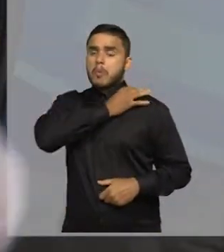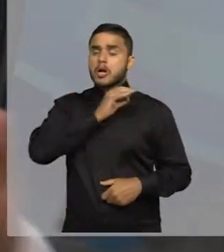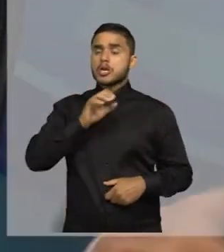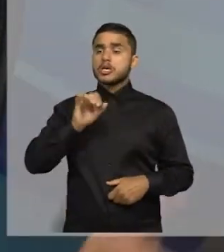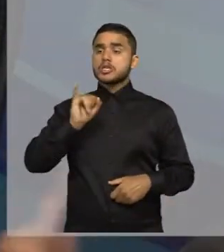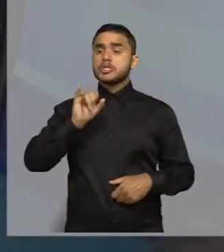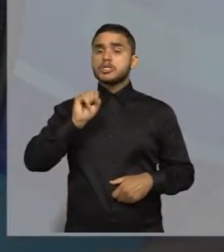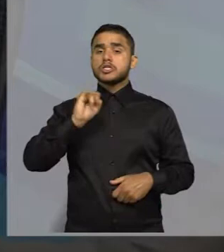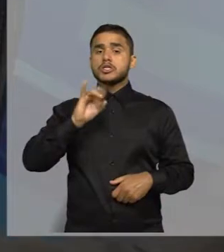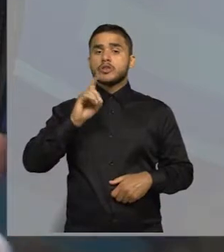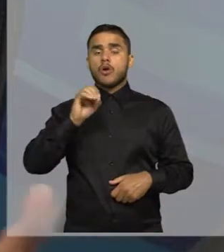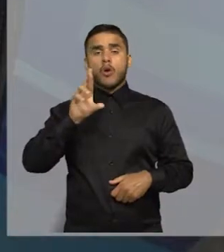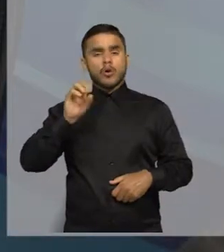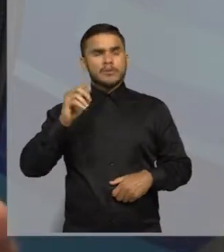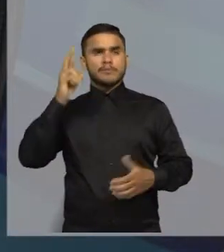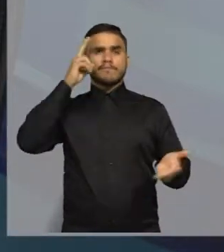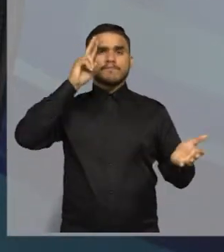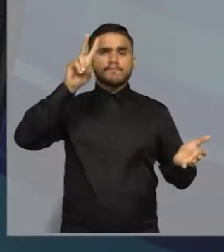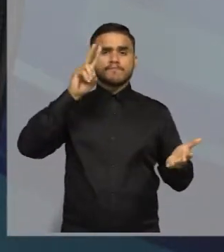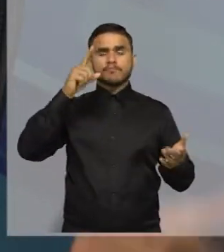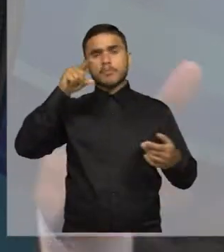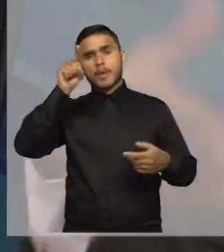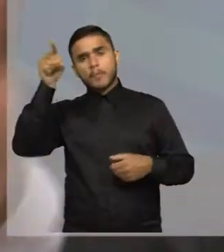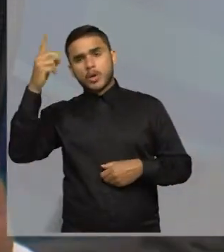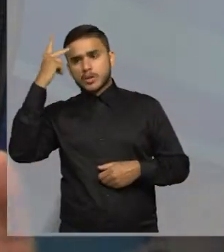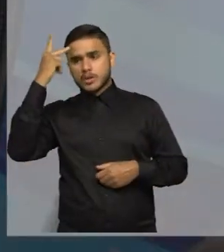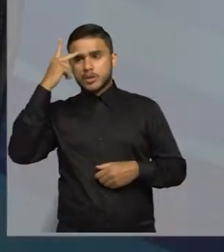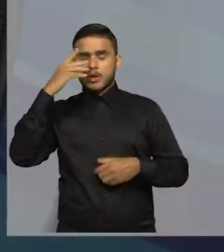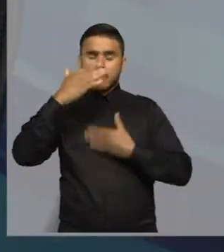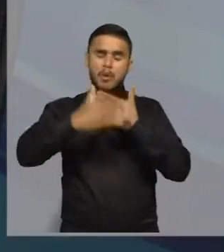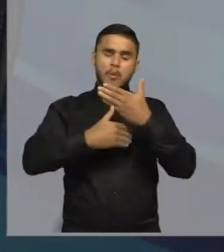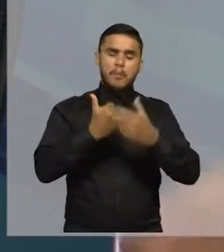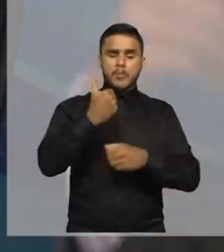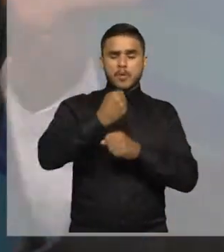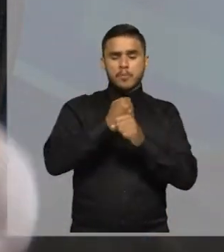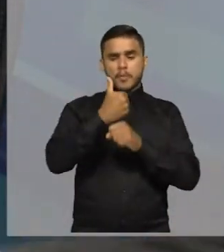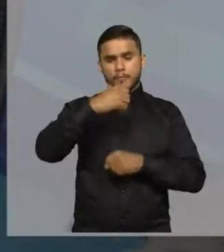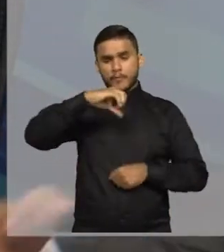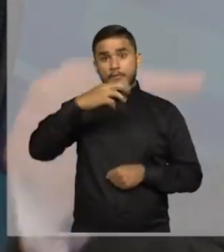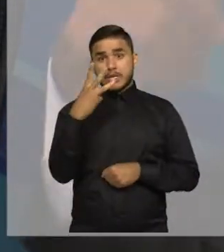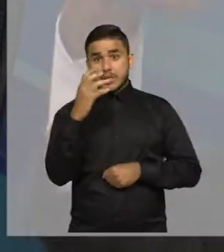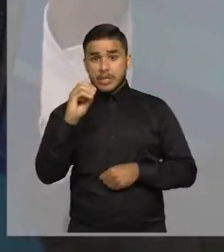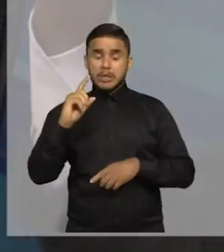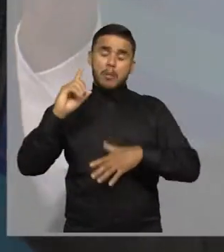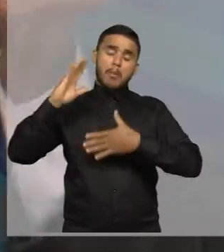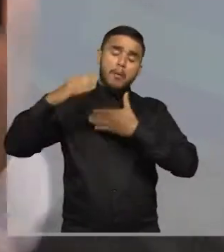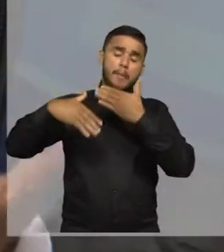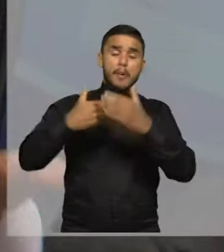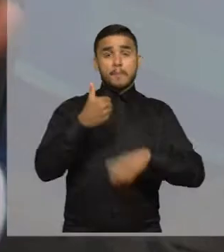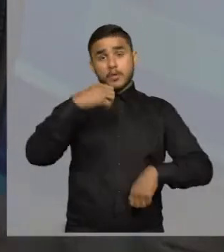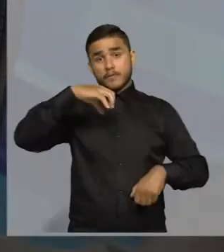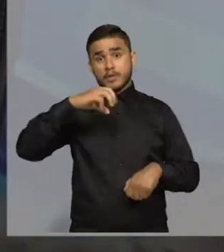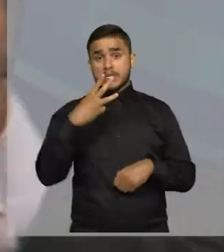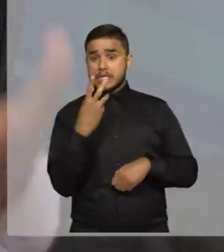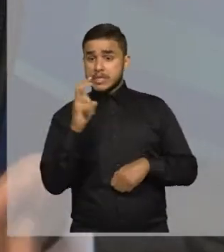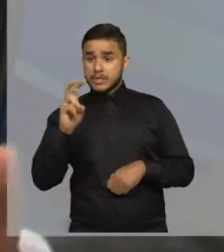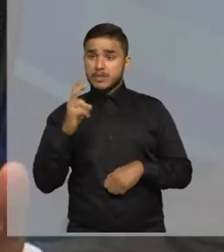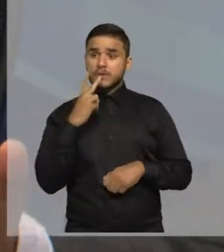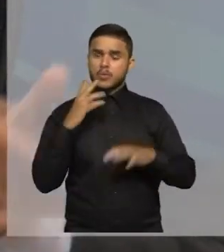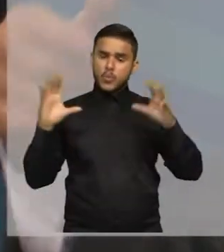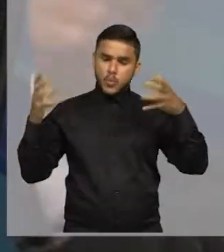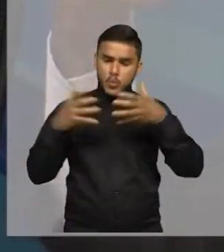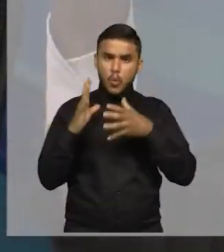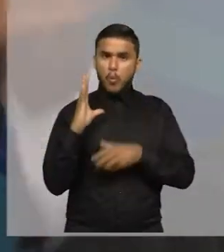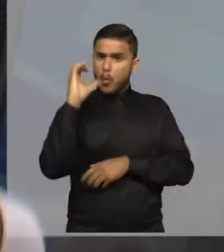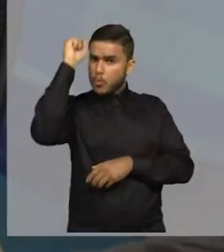São Paulo. Nós não temos essas tentativas hoje, que desembocam em 1930. Depois tem 1935, uma tentativa dos comunistas tomarem